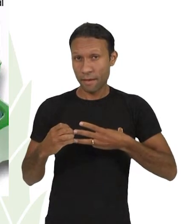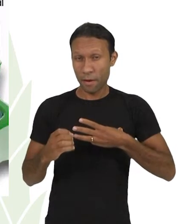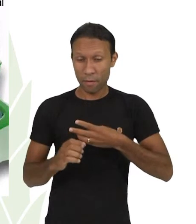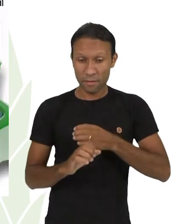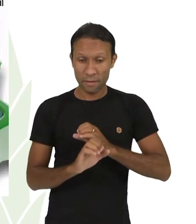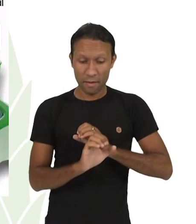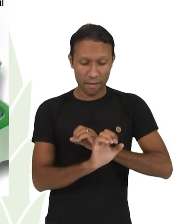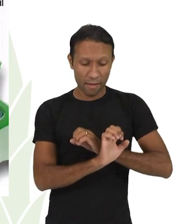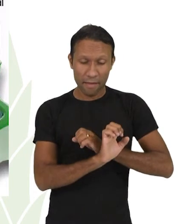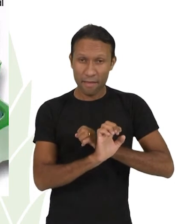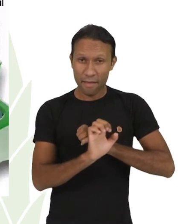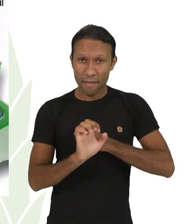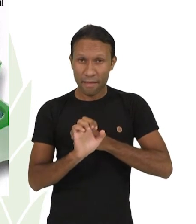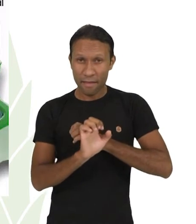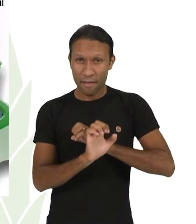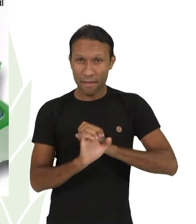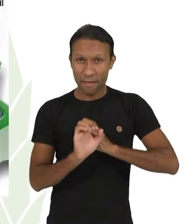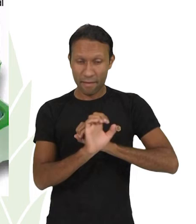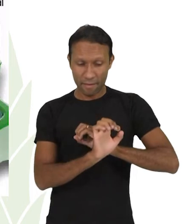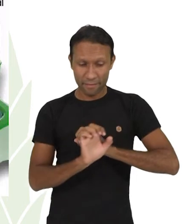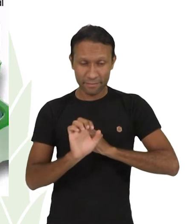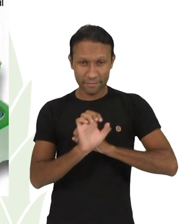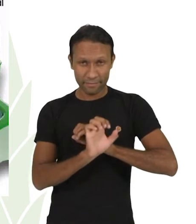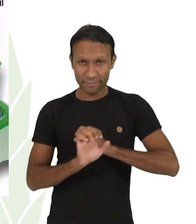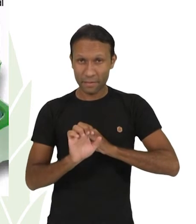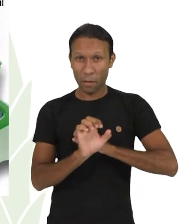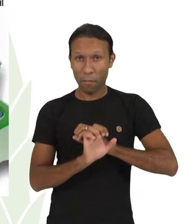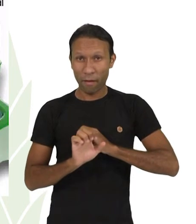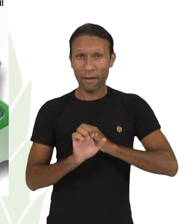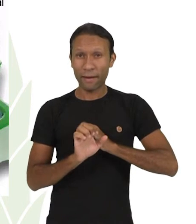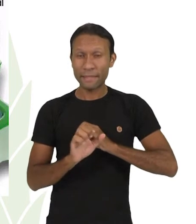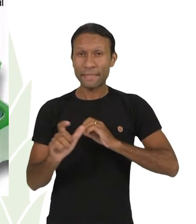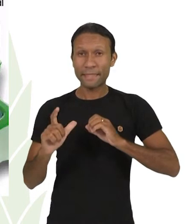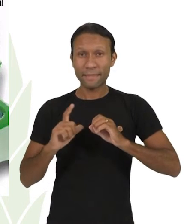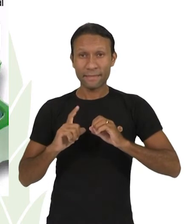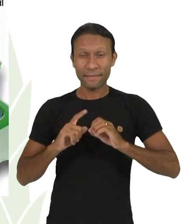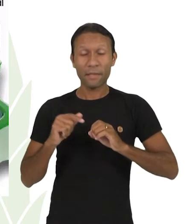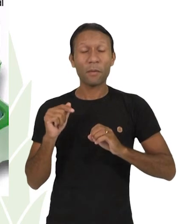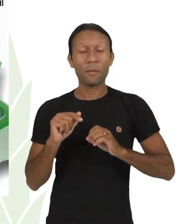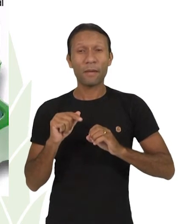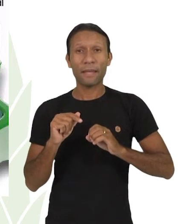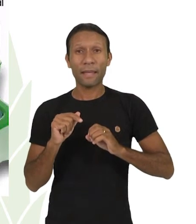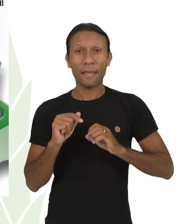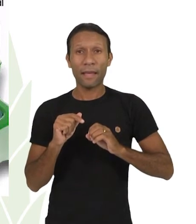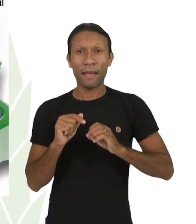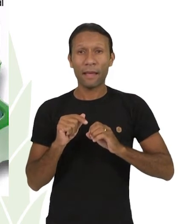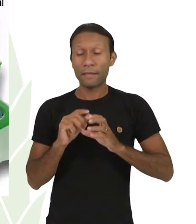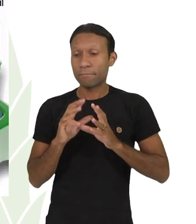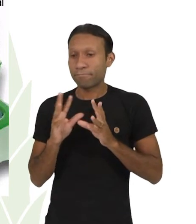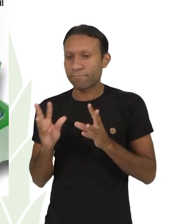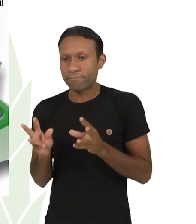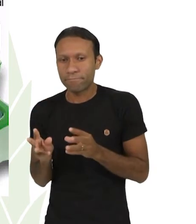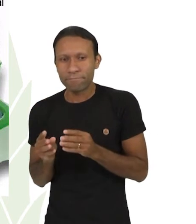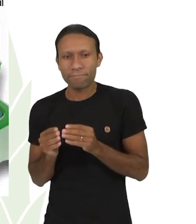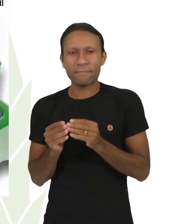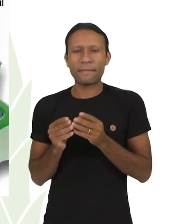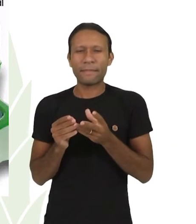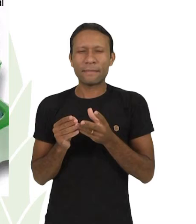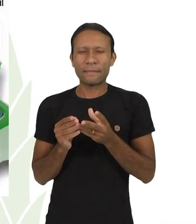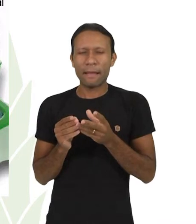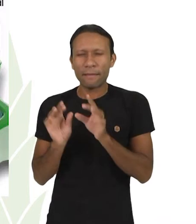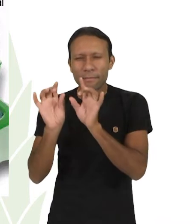eucariontes, lógico também, não vou dizer que não é verdade, elas são altamente complexas,